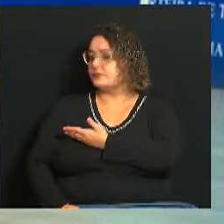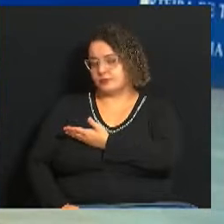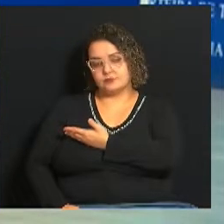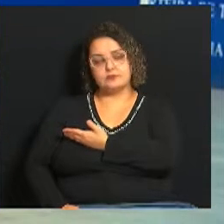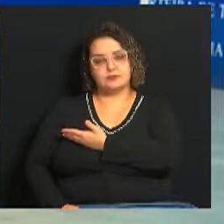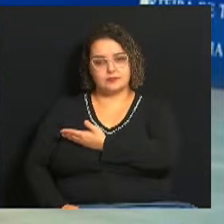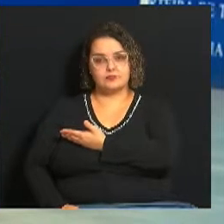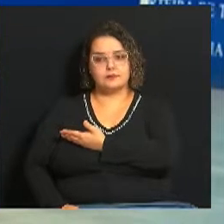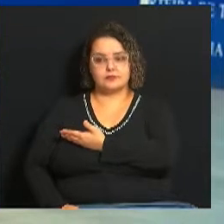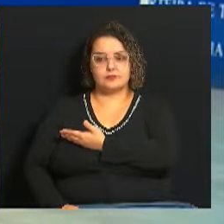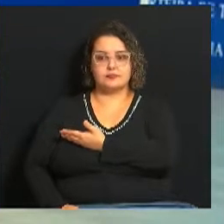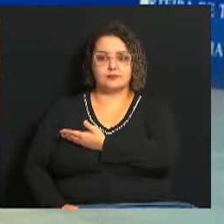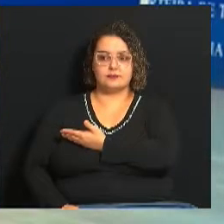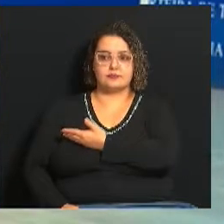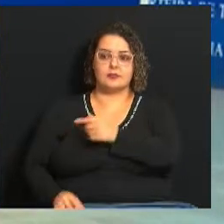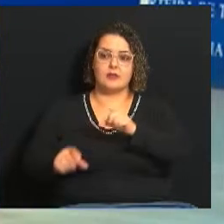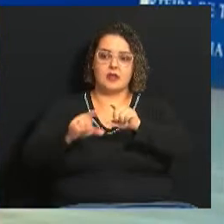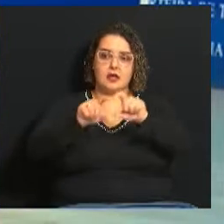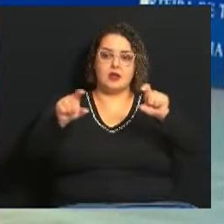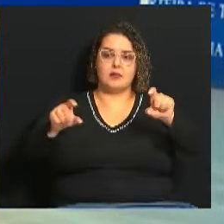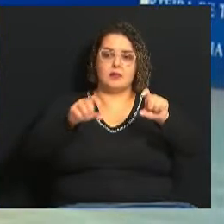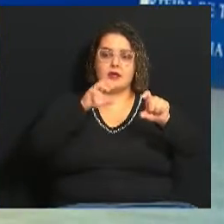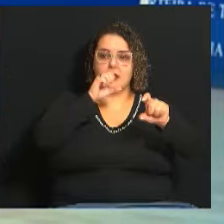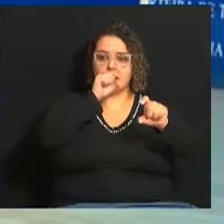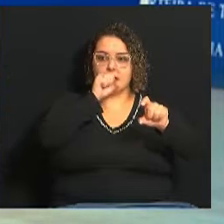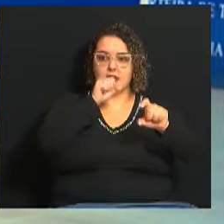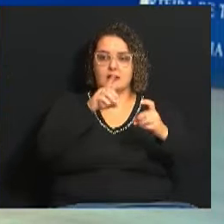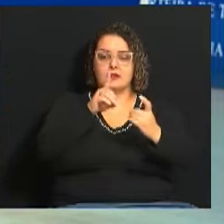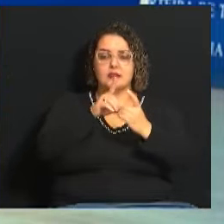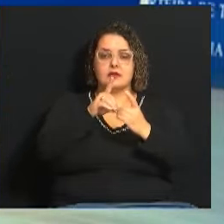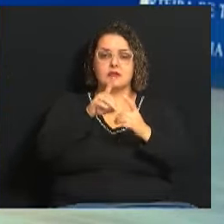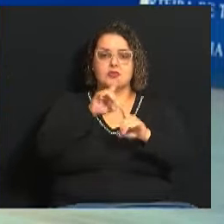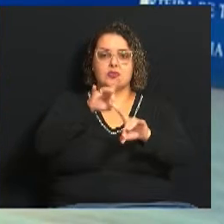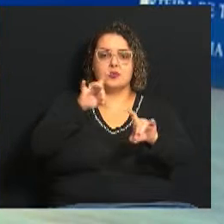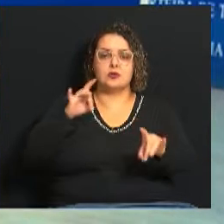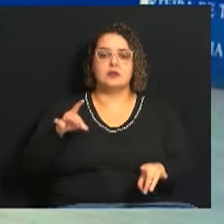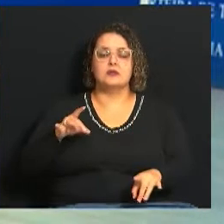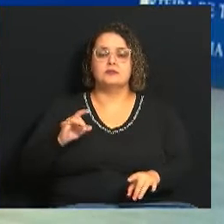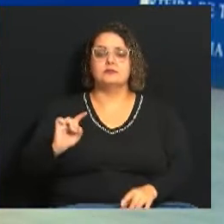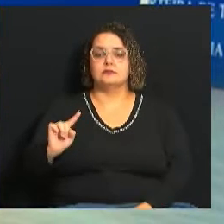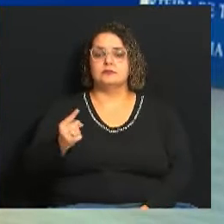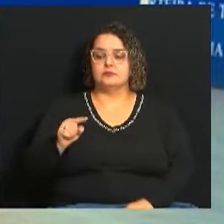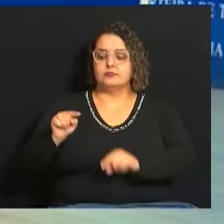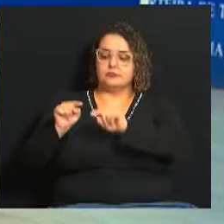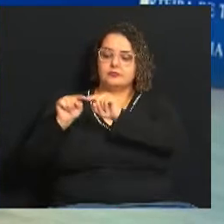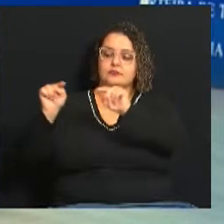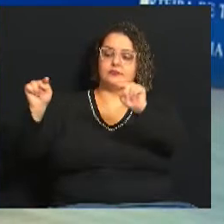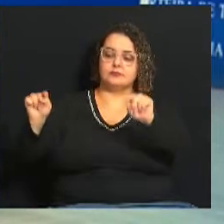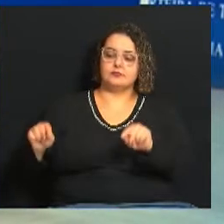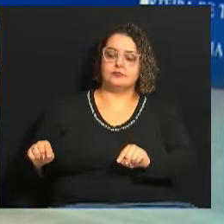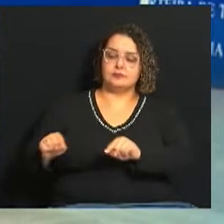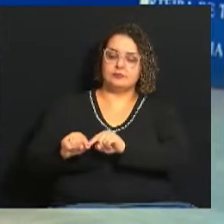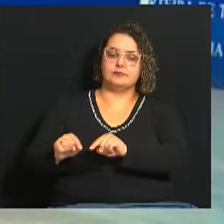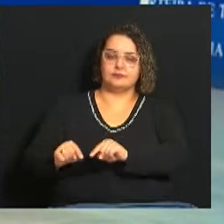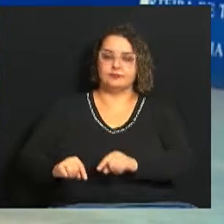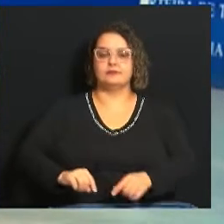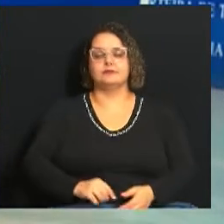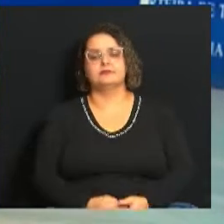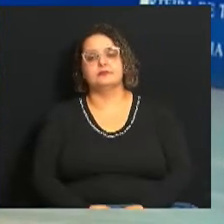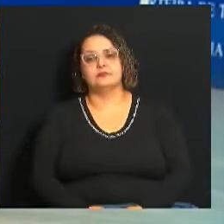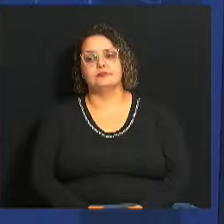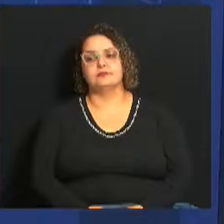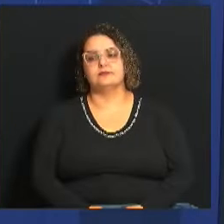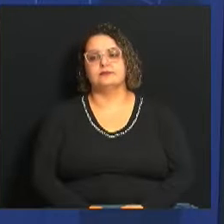cepatcampinas.sp.gov.br na aba laranja Atendente Online, que aparece no canto inferior direito da tela.